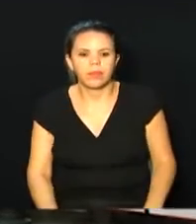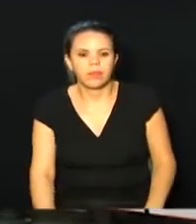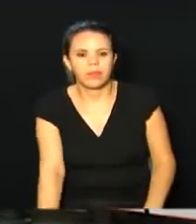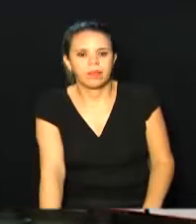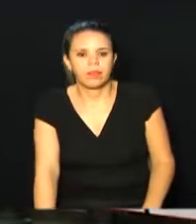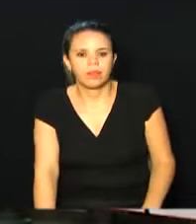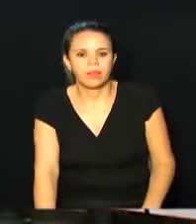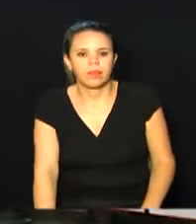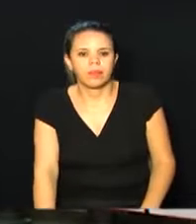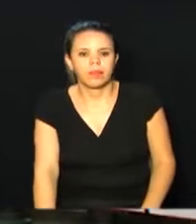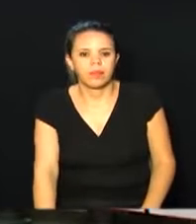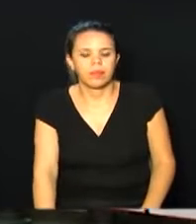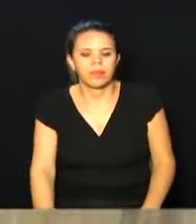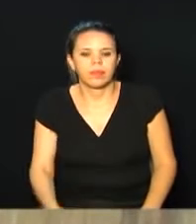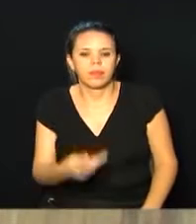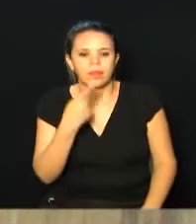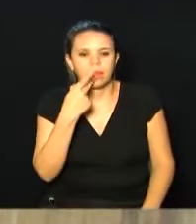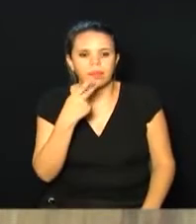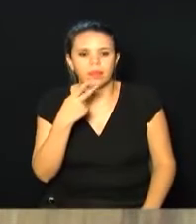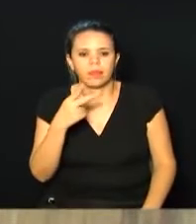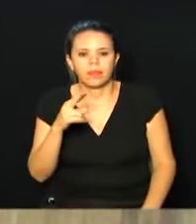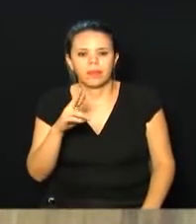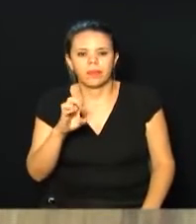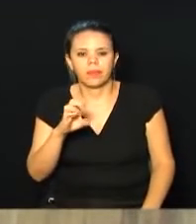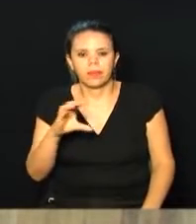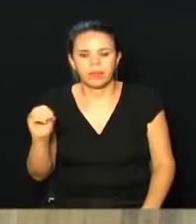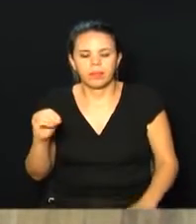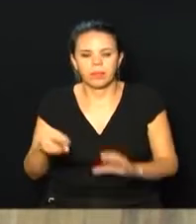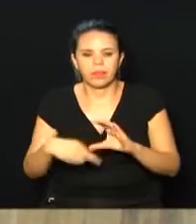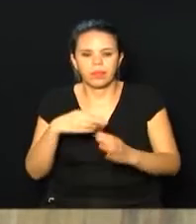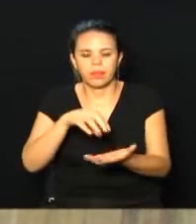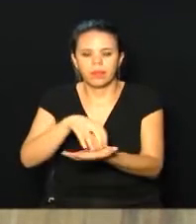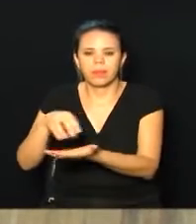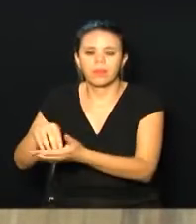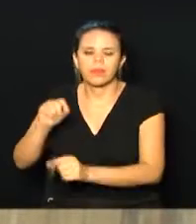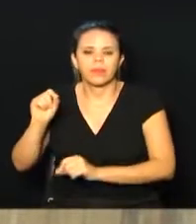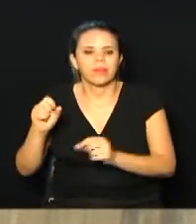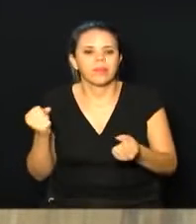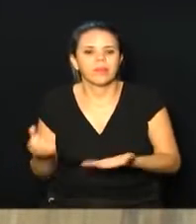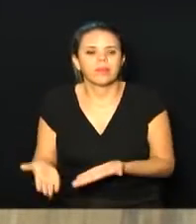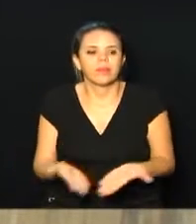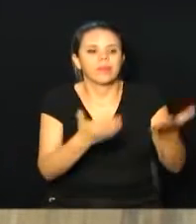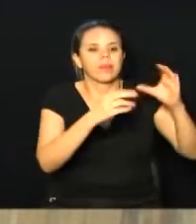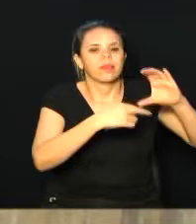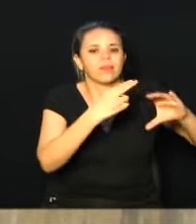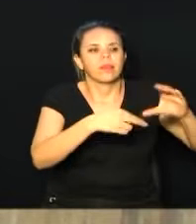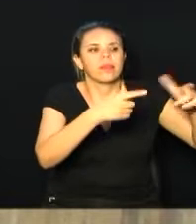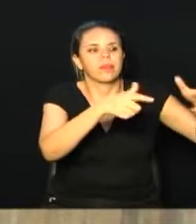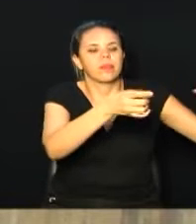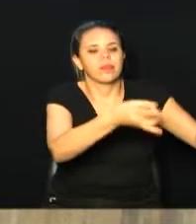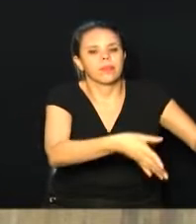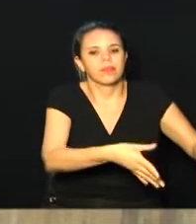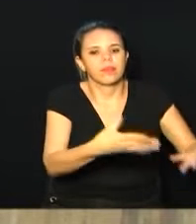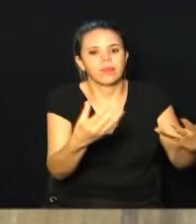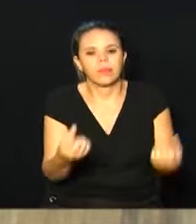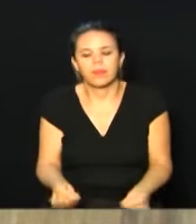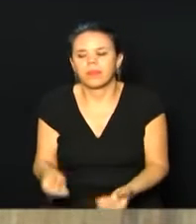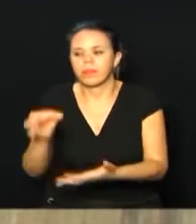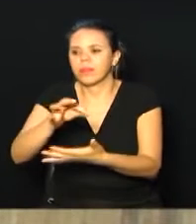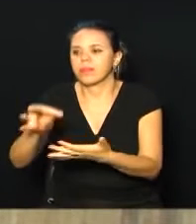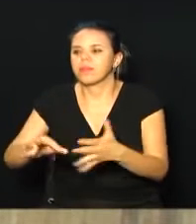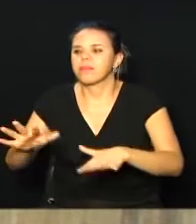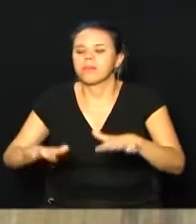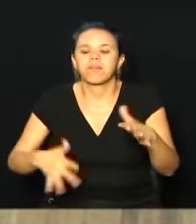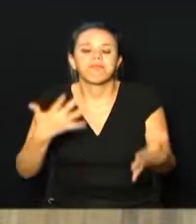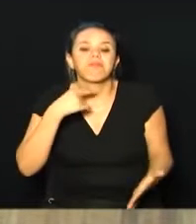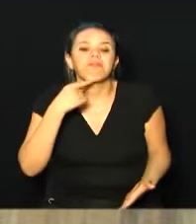processo. Quando a gente fala dos ecopontos, as pessoas dizem, mas o que eu posso levar no ecoponto? Será que eles aceitam isso? Será que eles